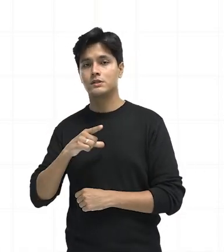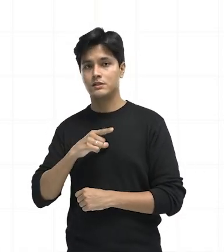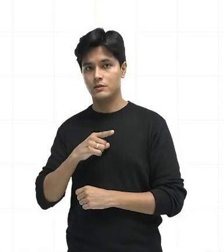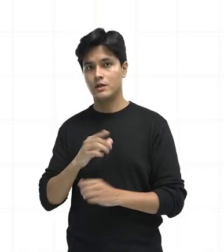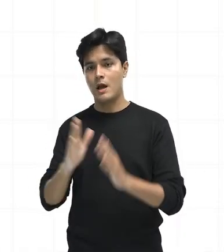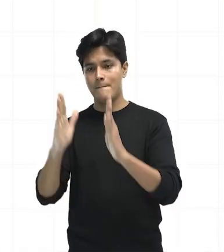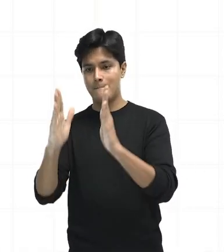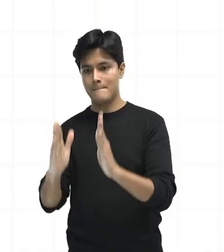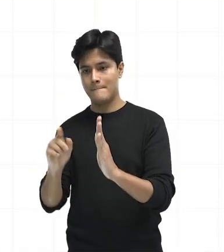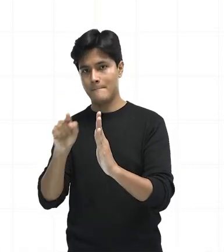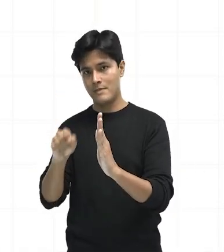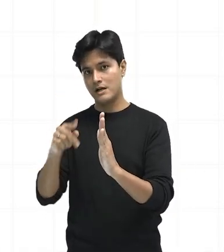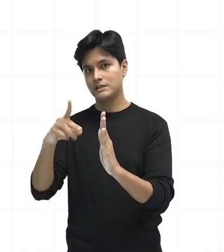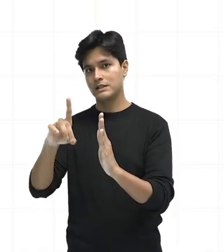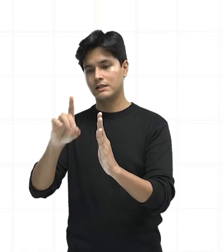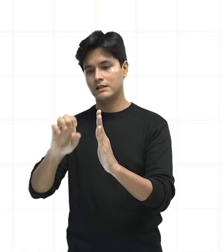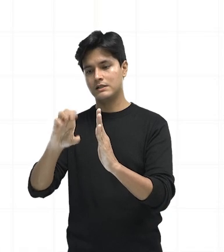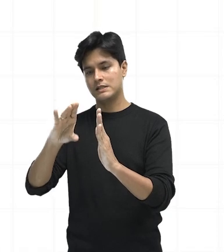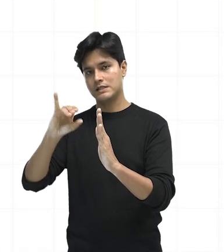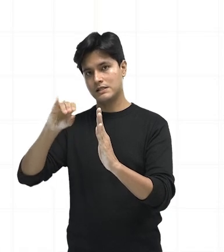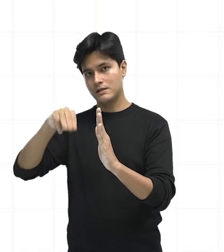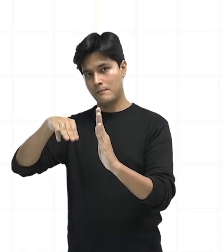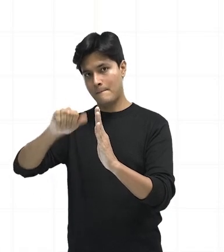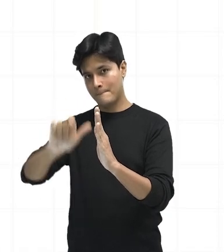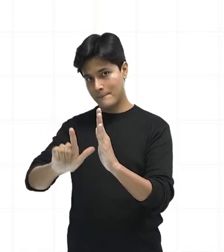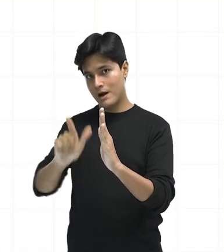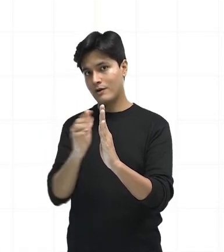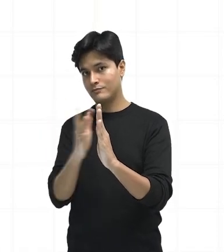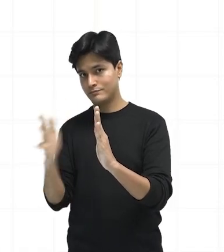de parte decimal, mas na verdade cada